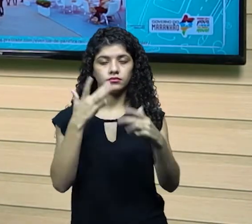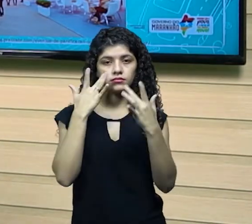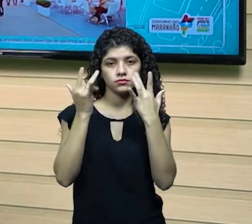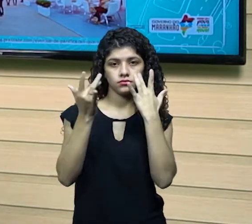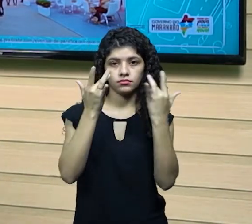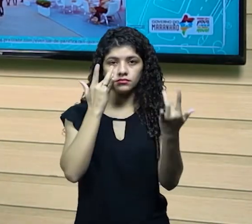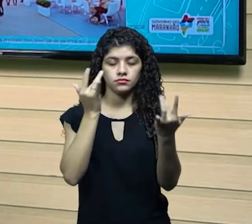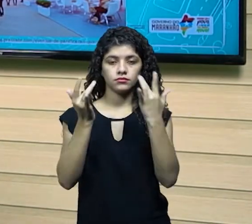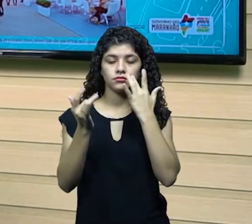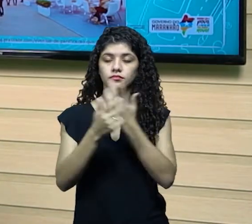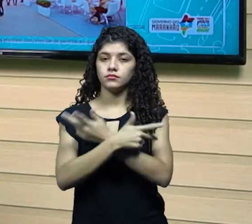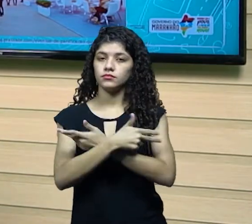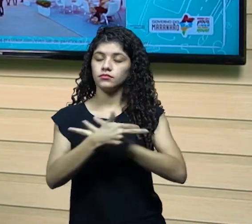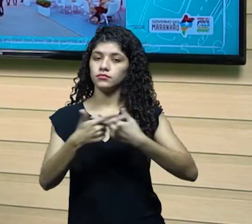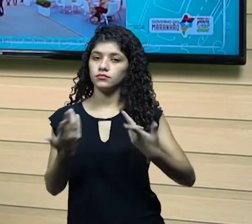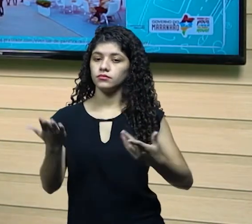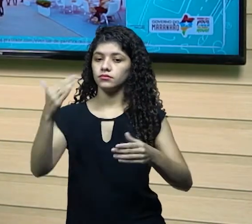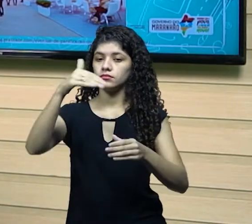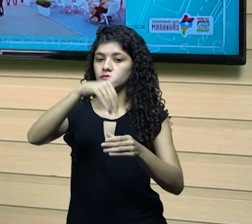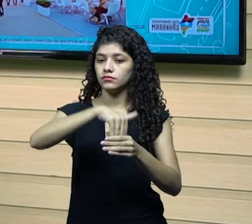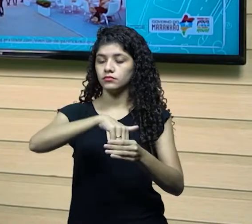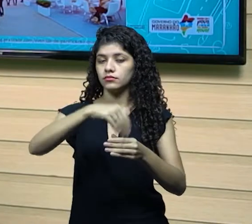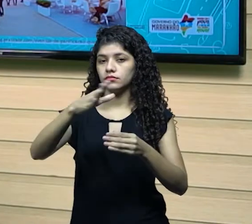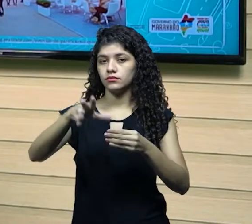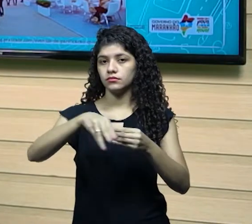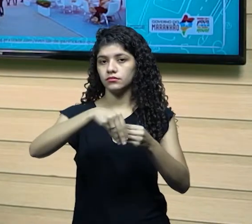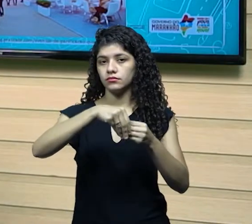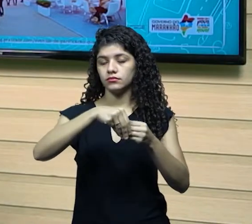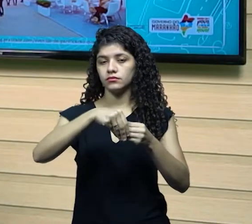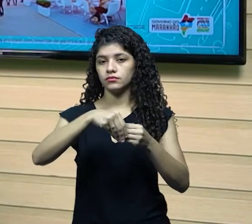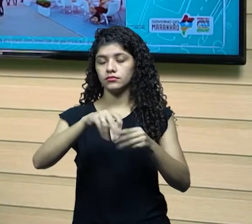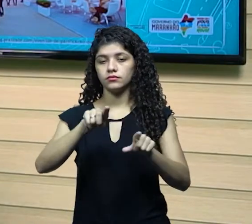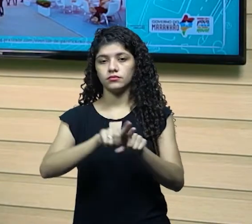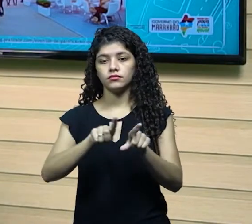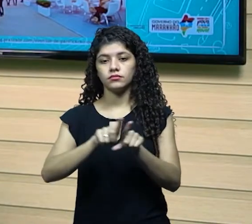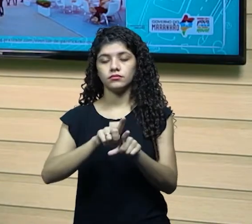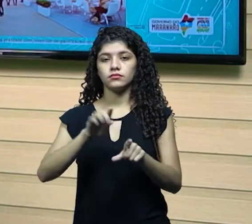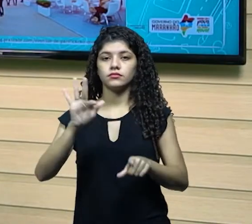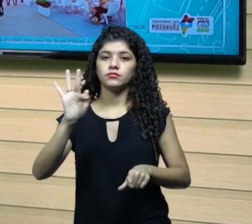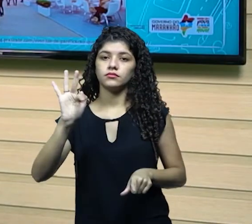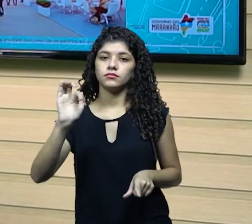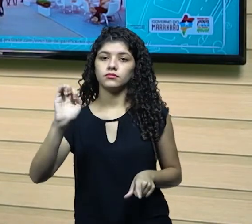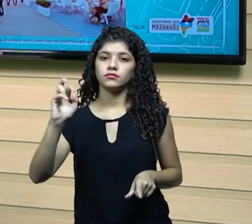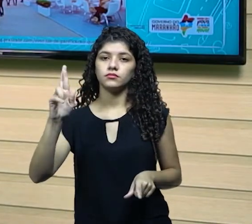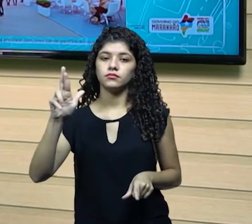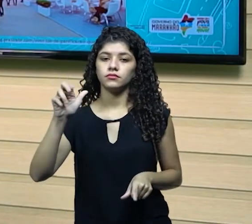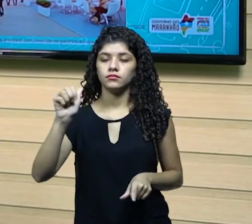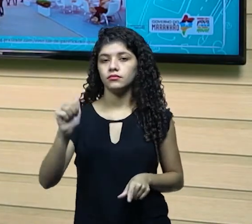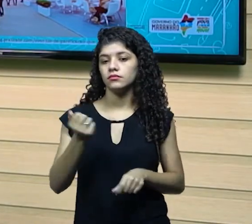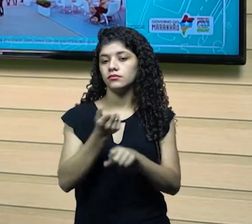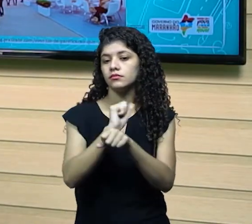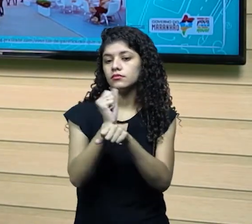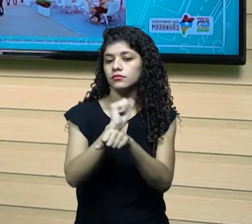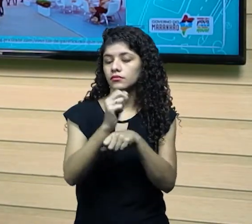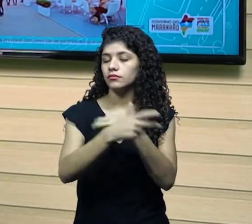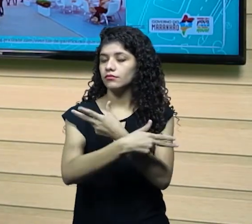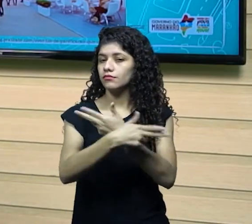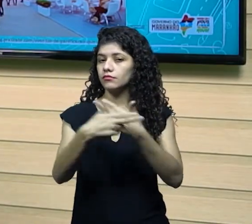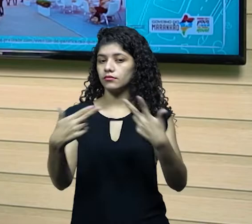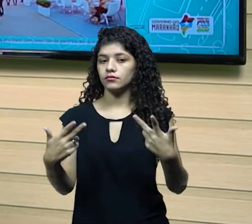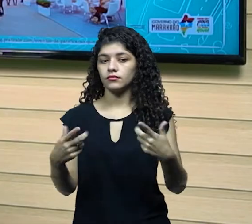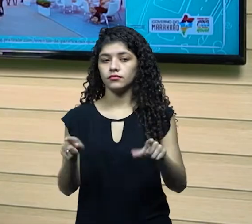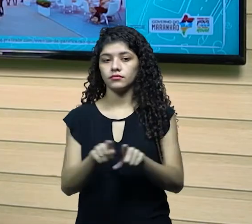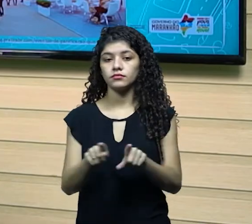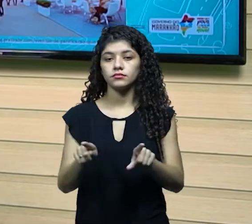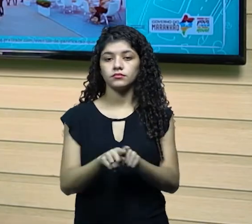de livrarias formação de teatro Tem várias coisas incluídas nessa feira esses